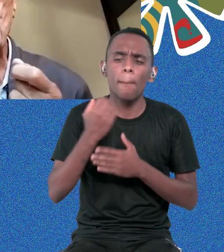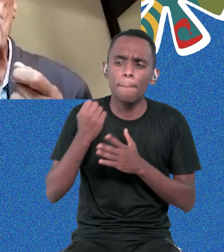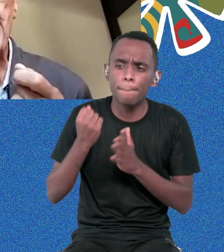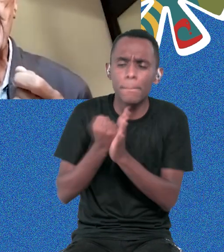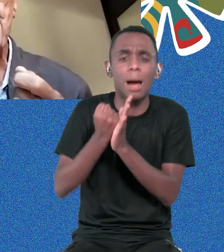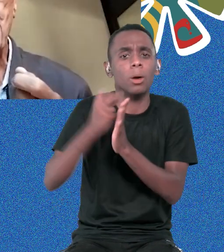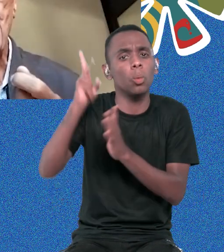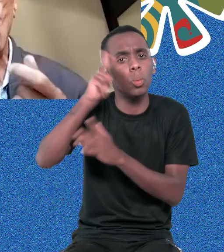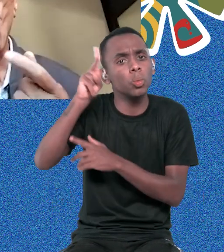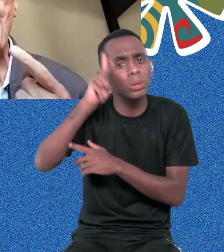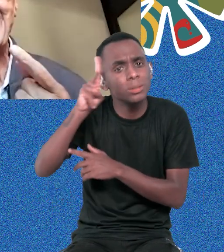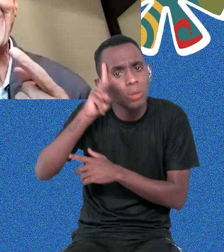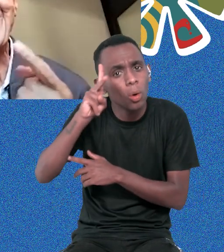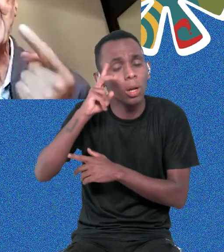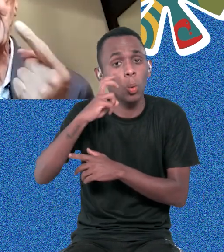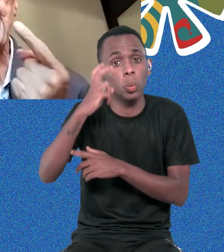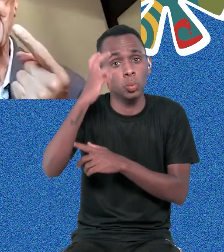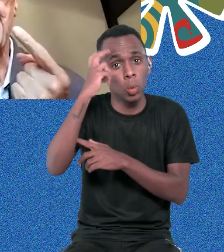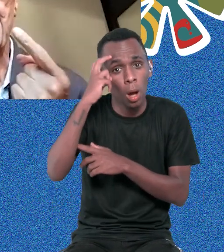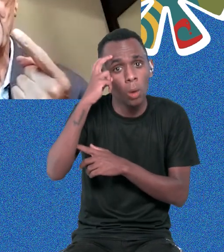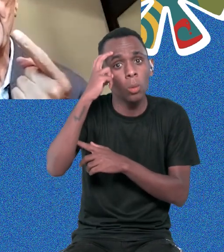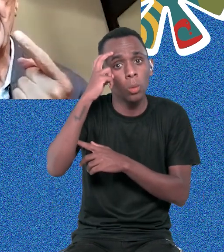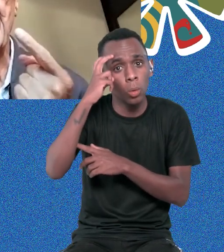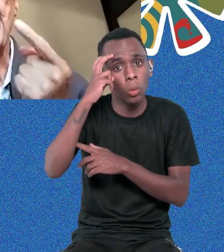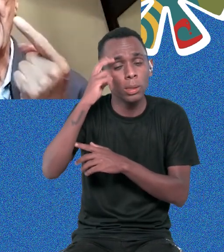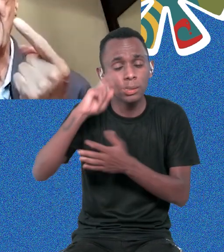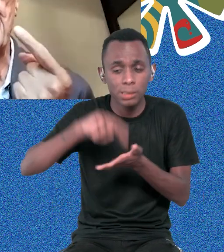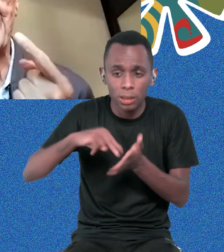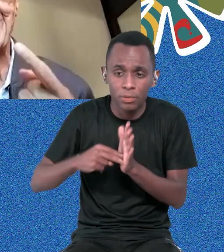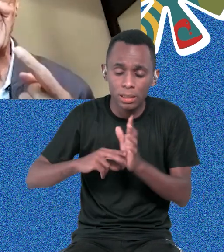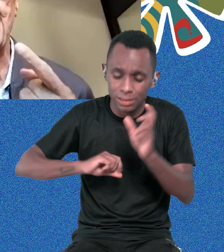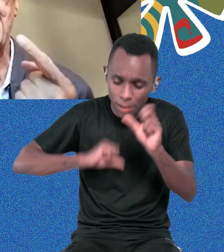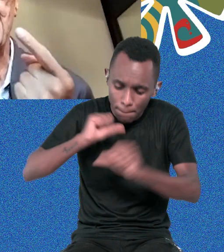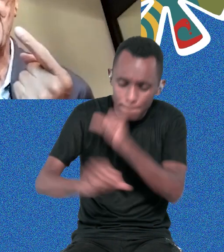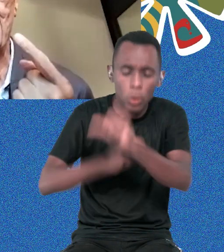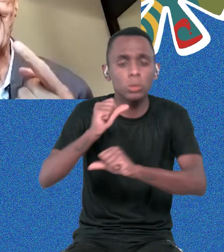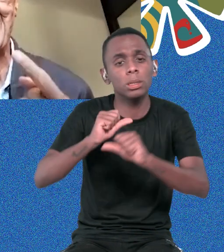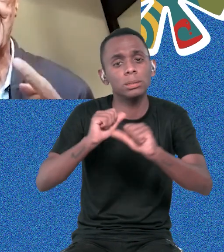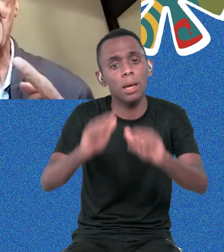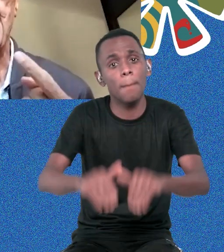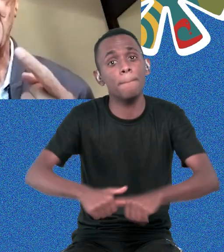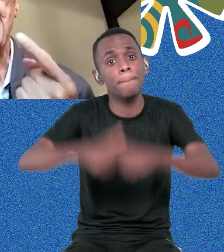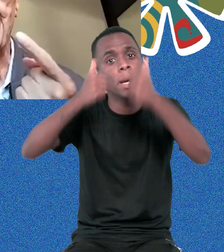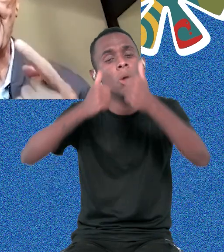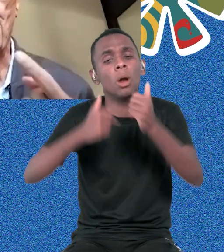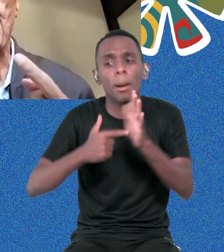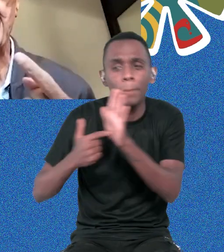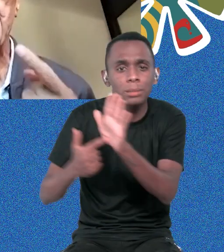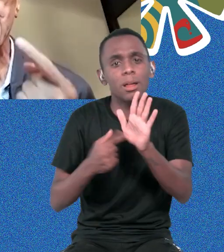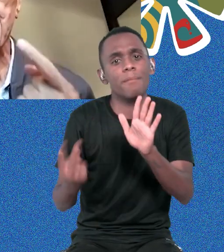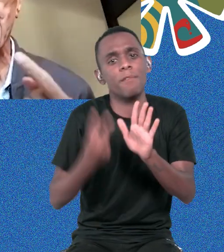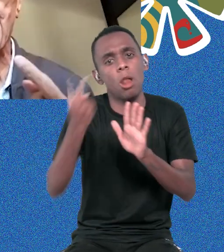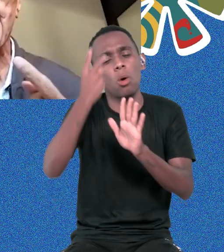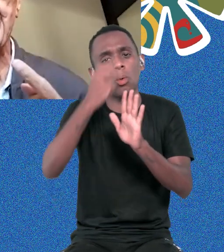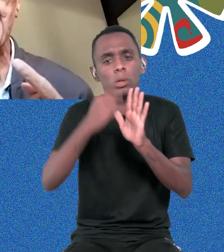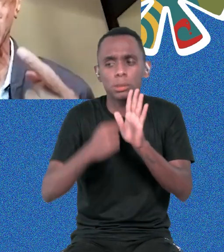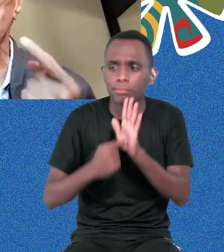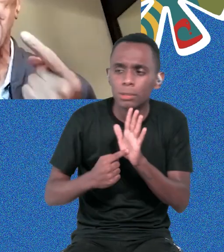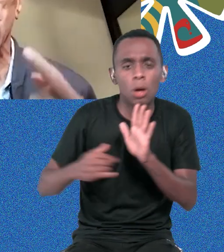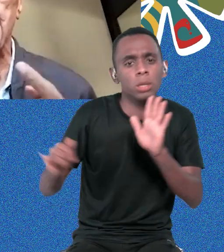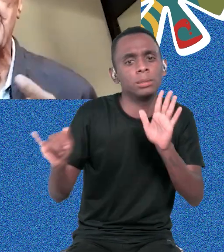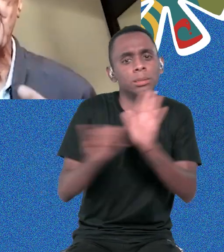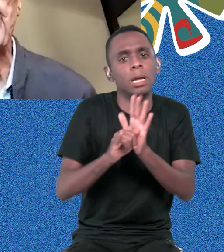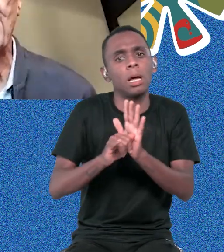da cultura como matriz de afirmação, de formação, de valores, de